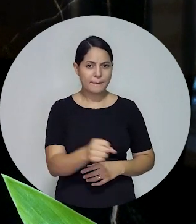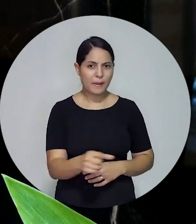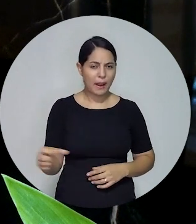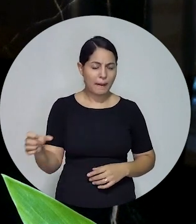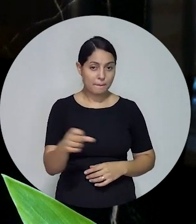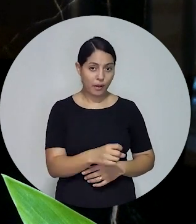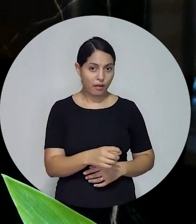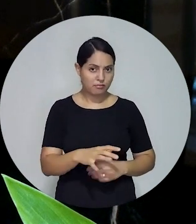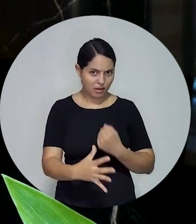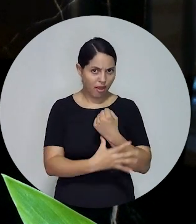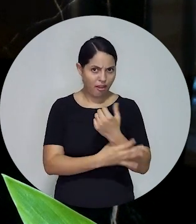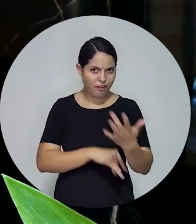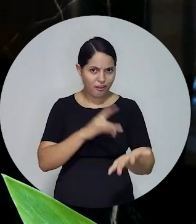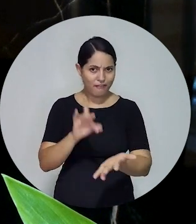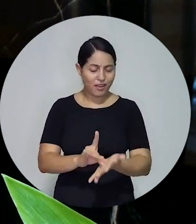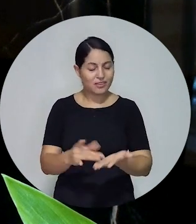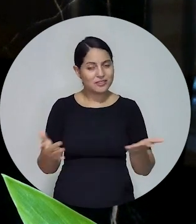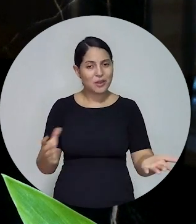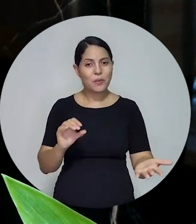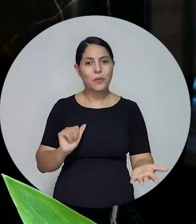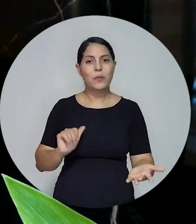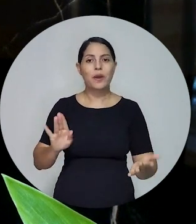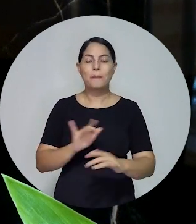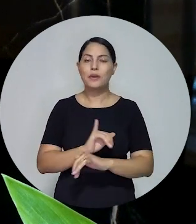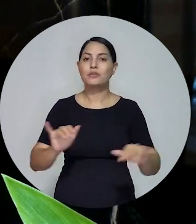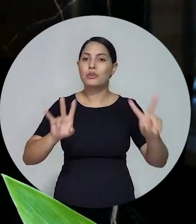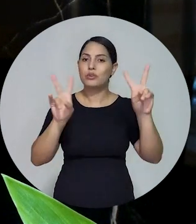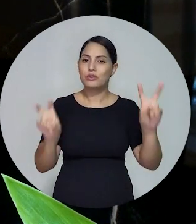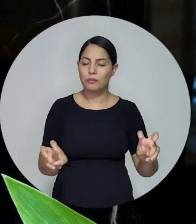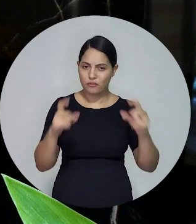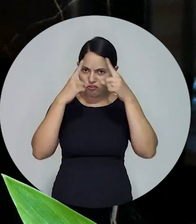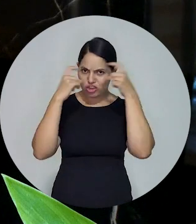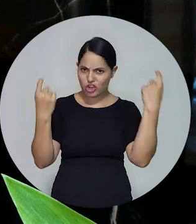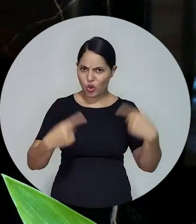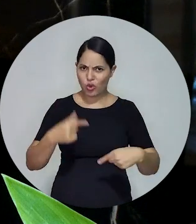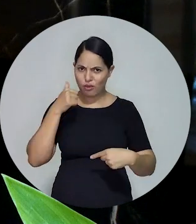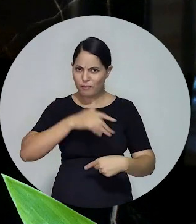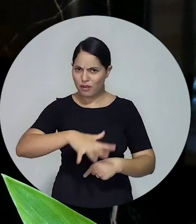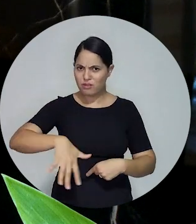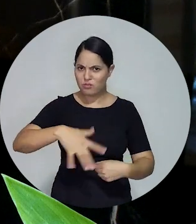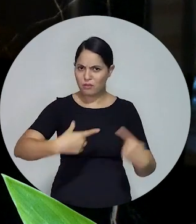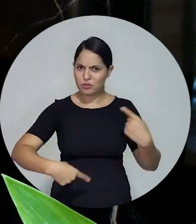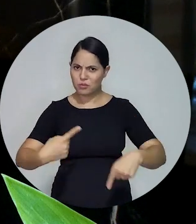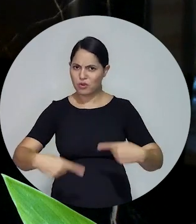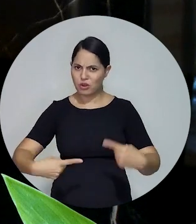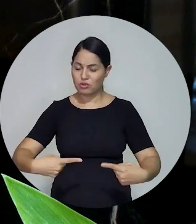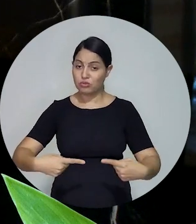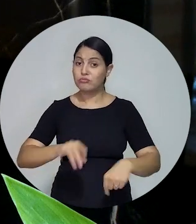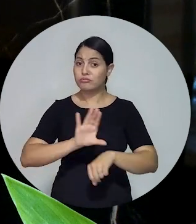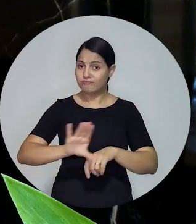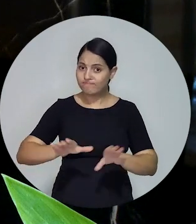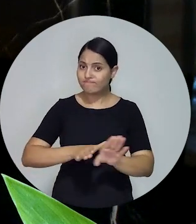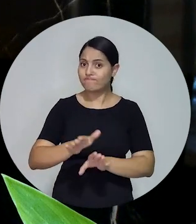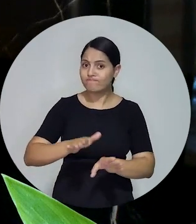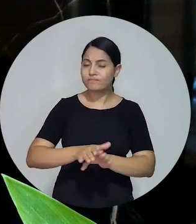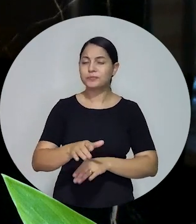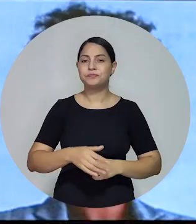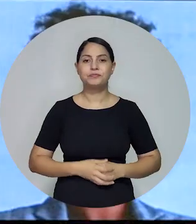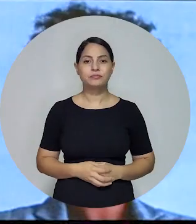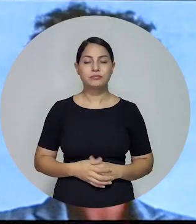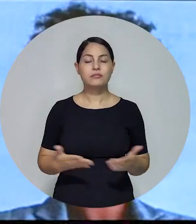de poder, a OAB Nacional lançou um curso sobre violência política contra a mulher. Os detalhes você confere